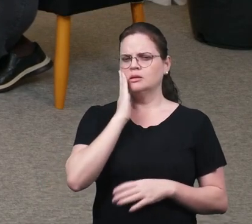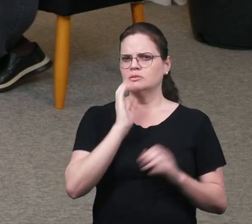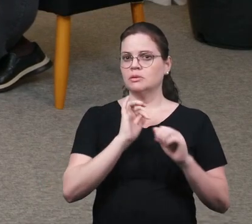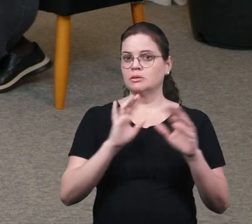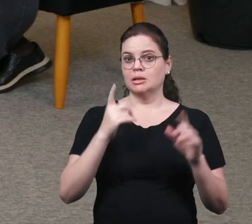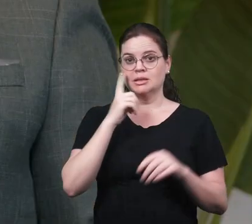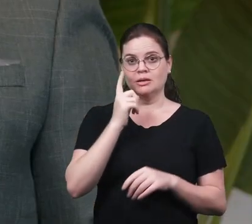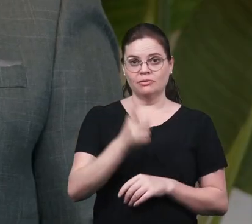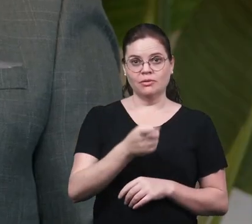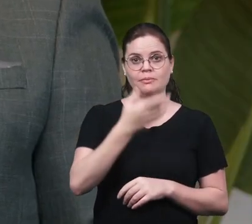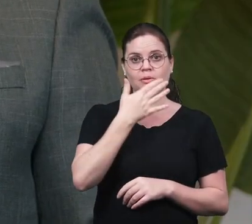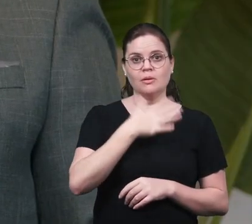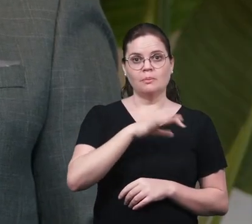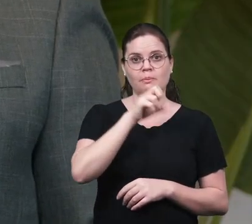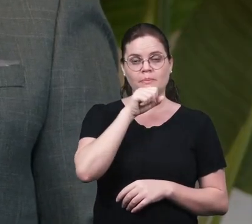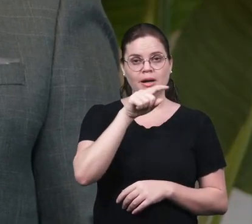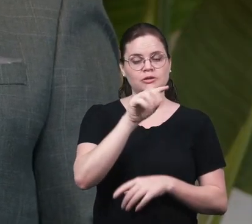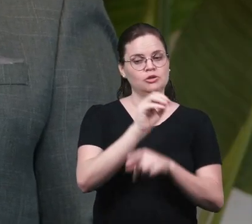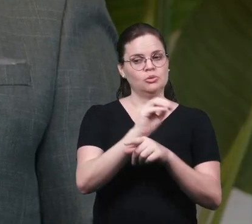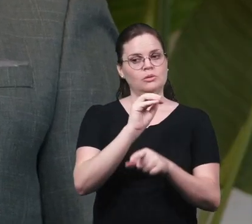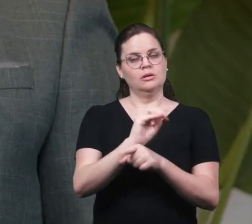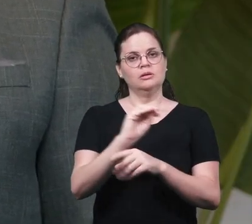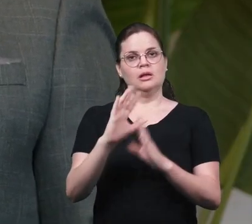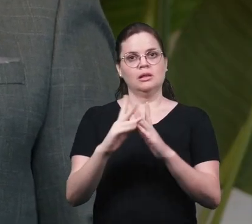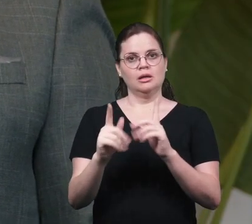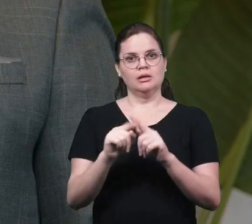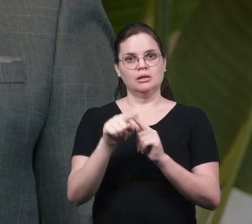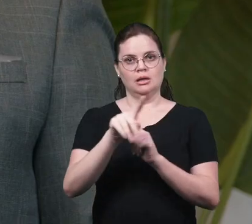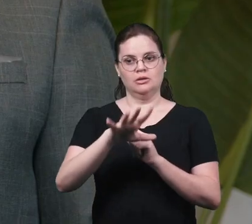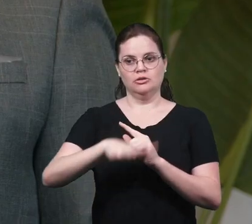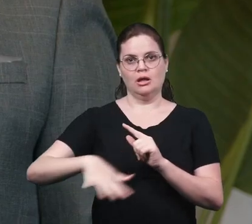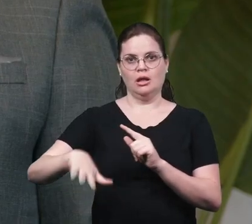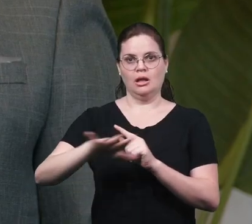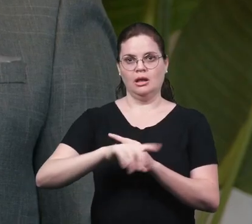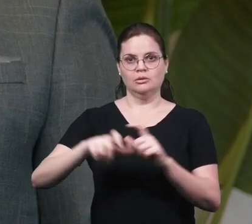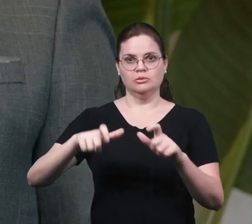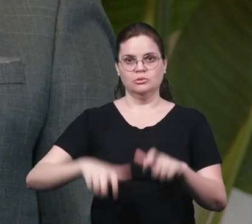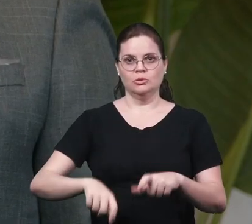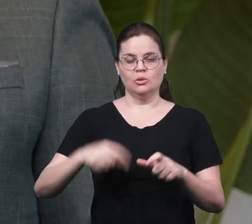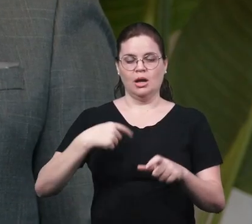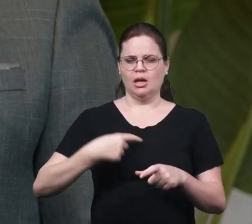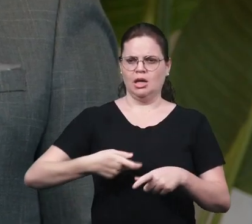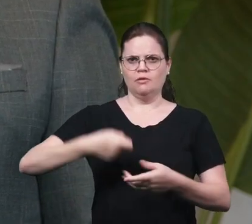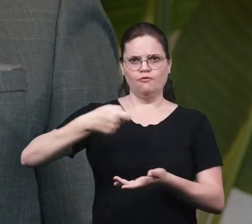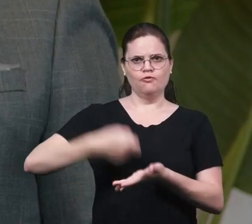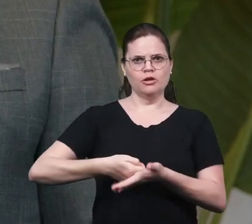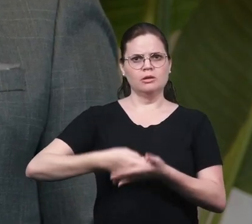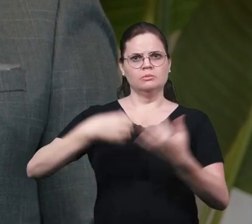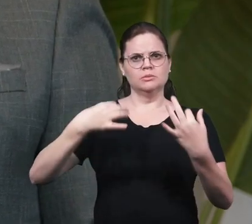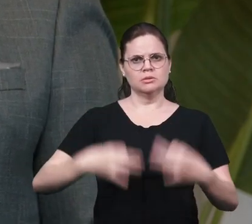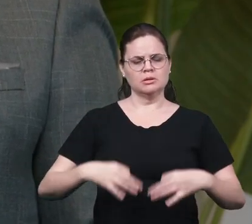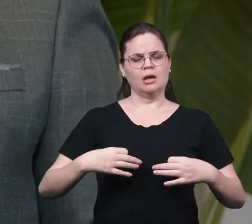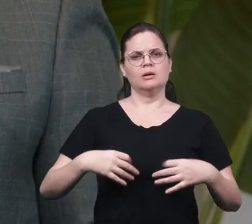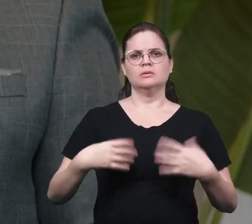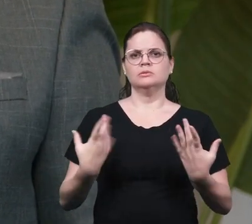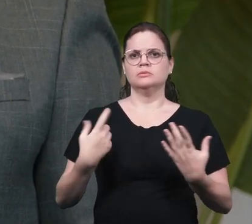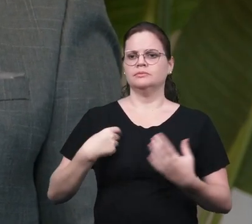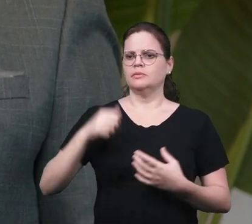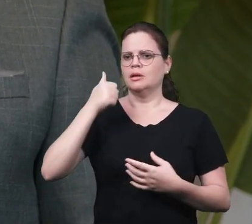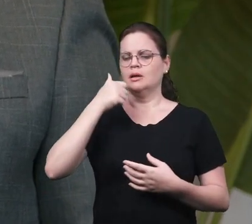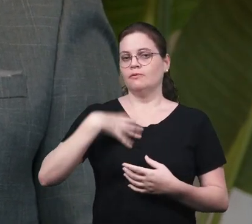pai numa igreja de obreiros passa para os nossos filhos